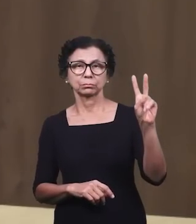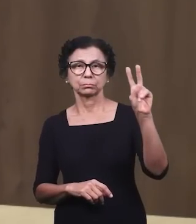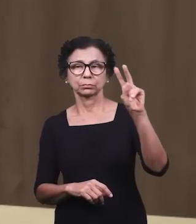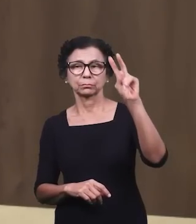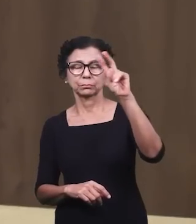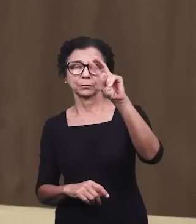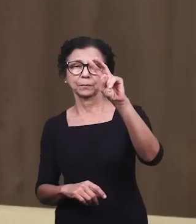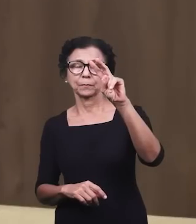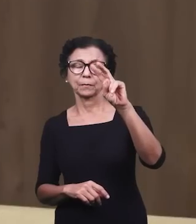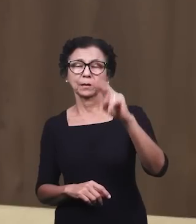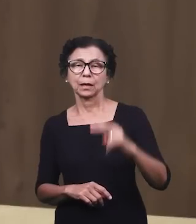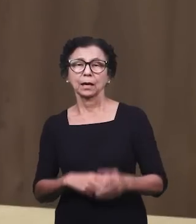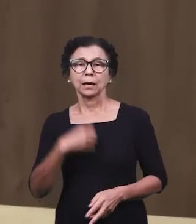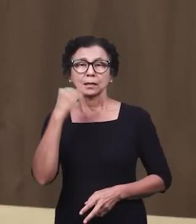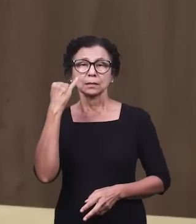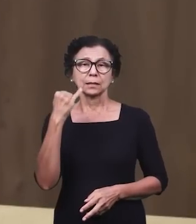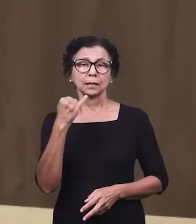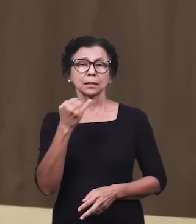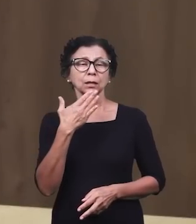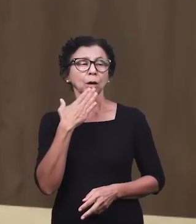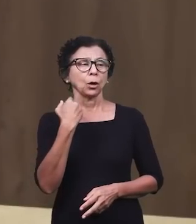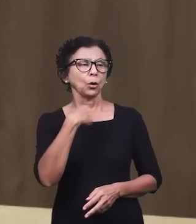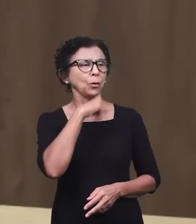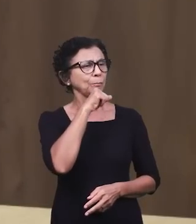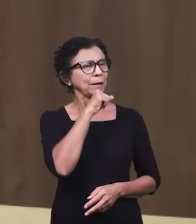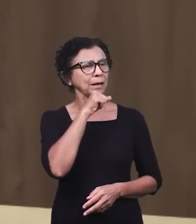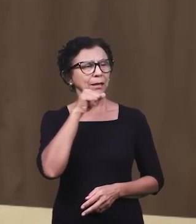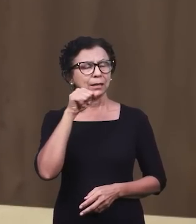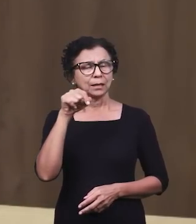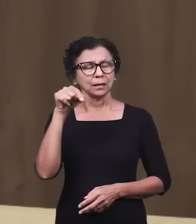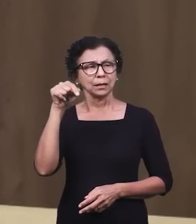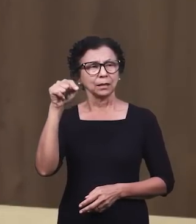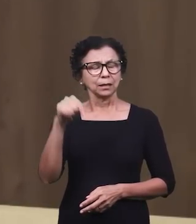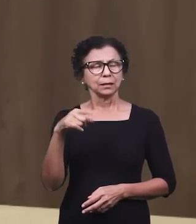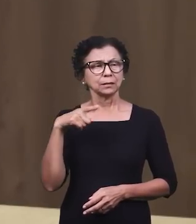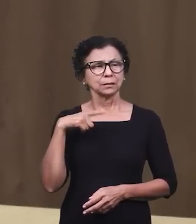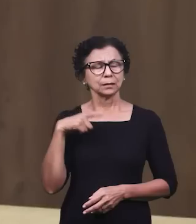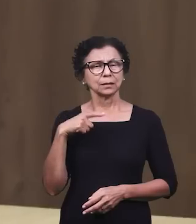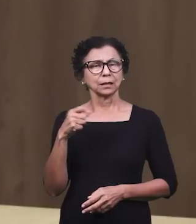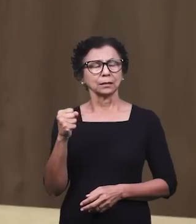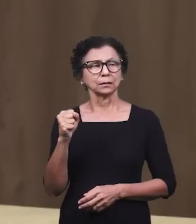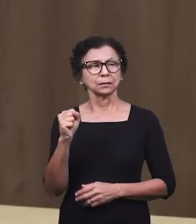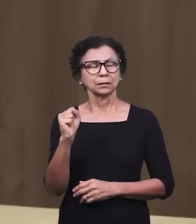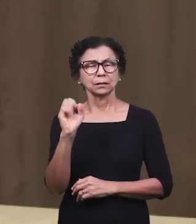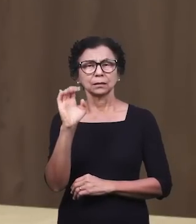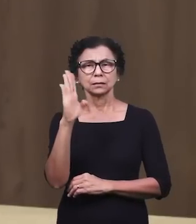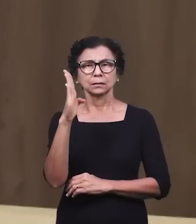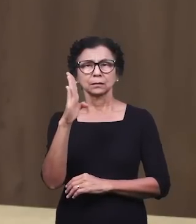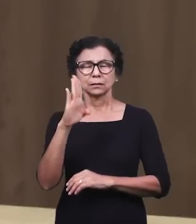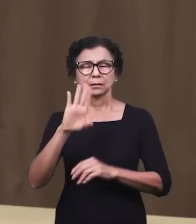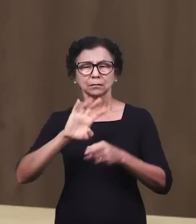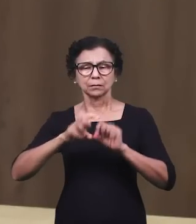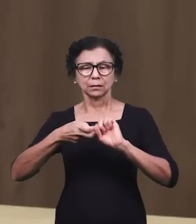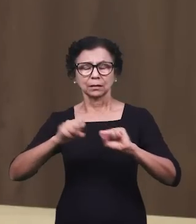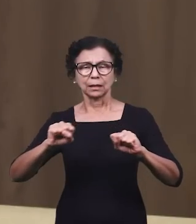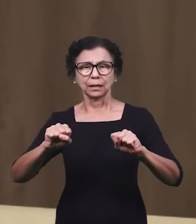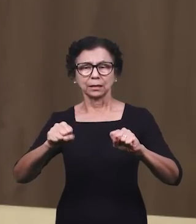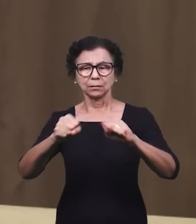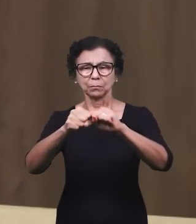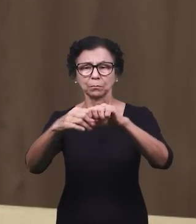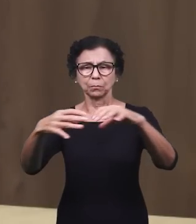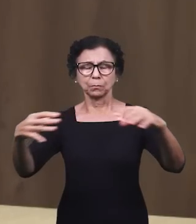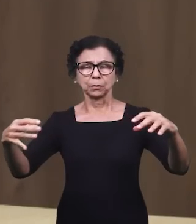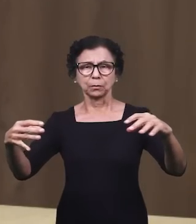mas onde está o cordeiro? Isaac viu o exemplo do pai sacrificando.